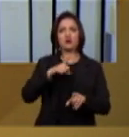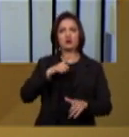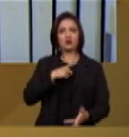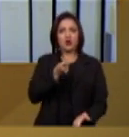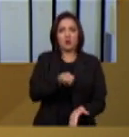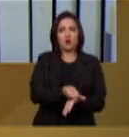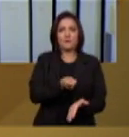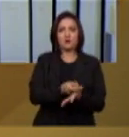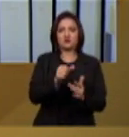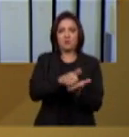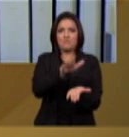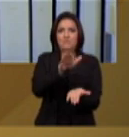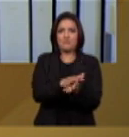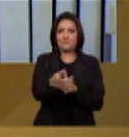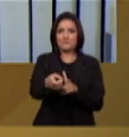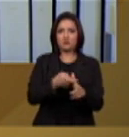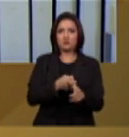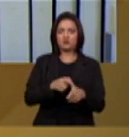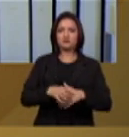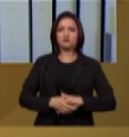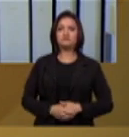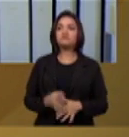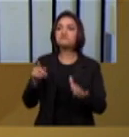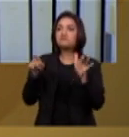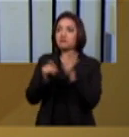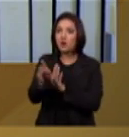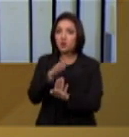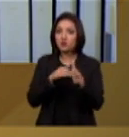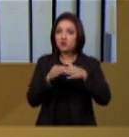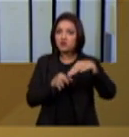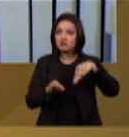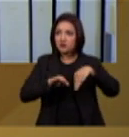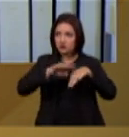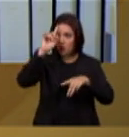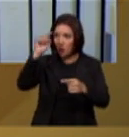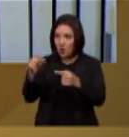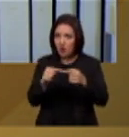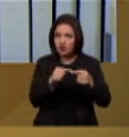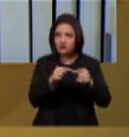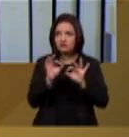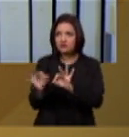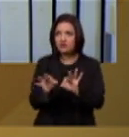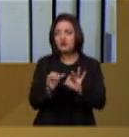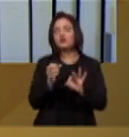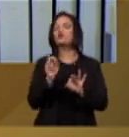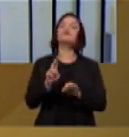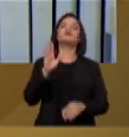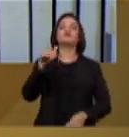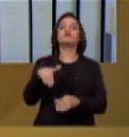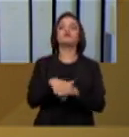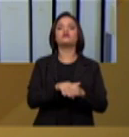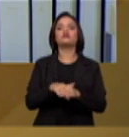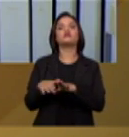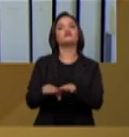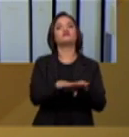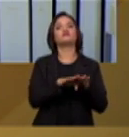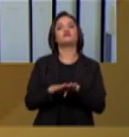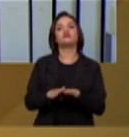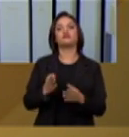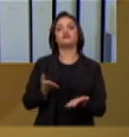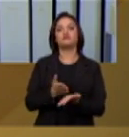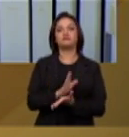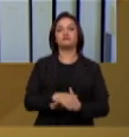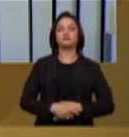imposição de multa. Pergunto se estão todos de acordo, não havendo divergência, essa proclamação de acordo.